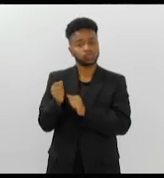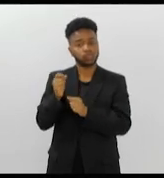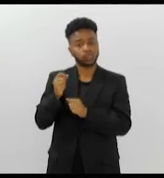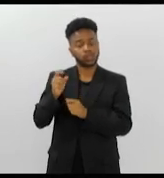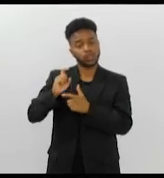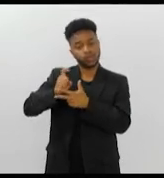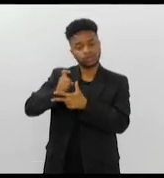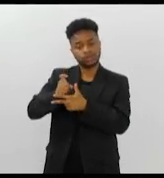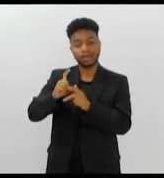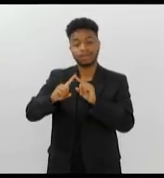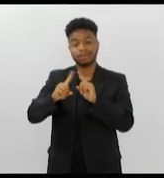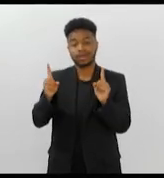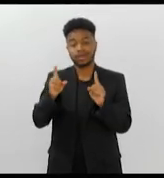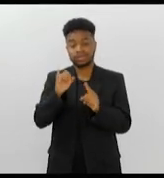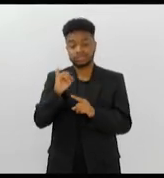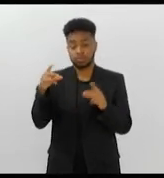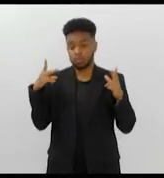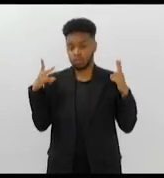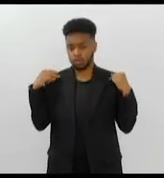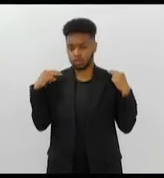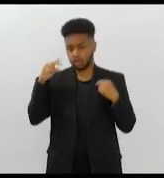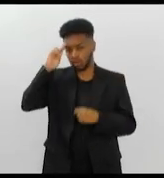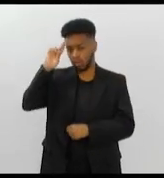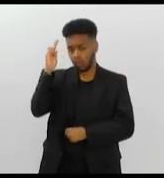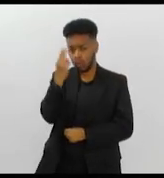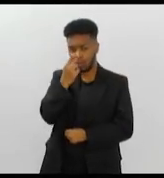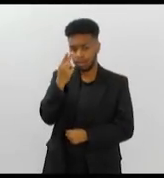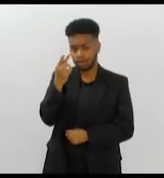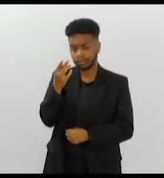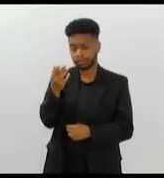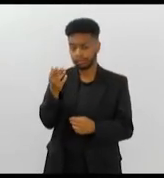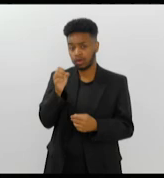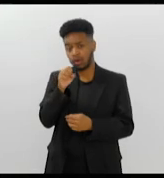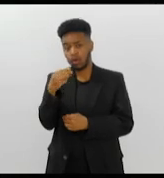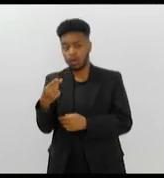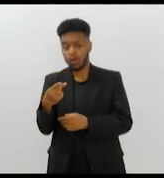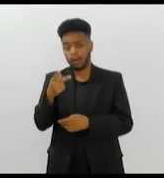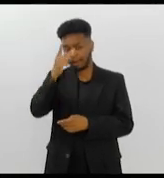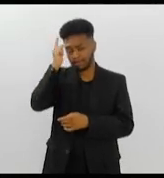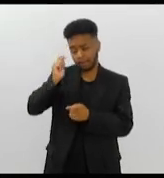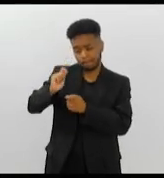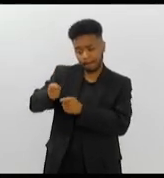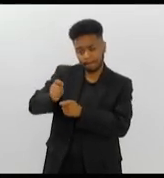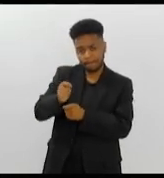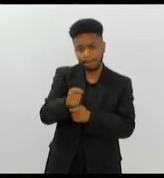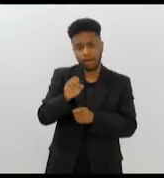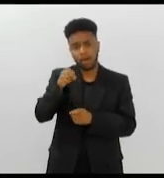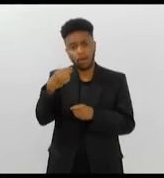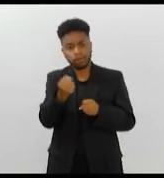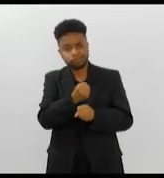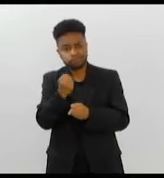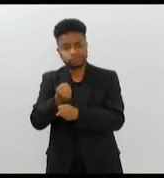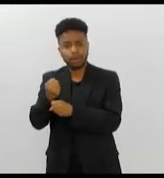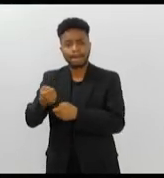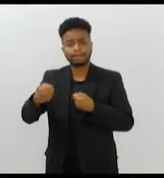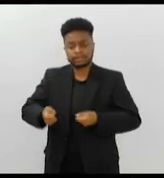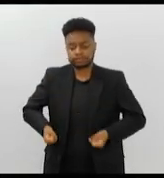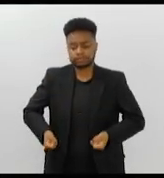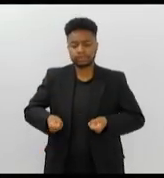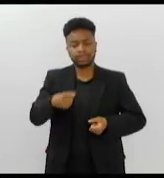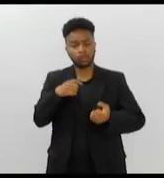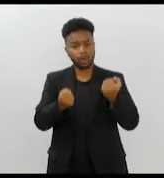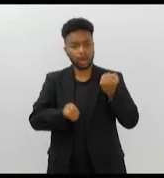quando é o motorista do Uber do Carpinteiro do pedreiro que tem que ser o carrinho para